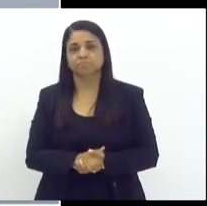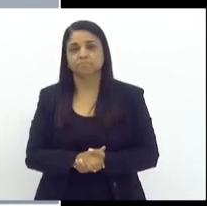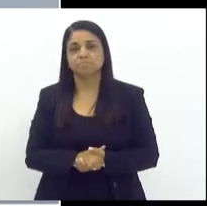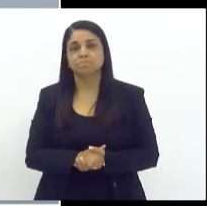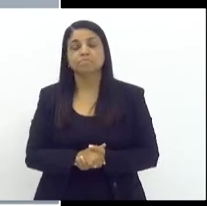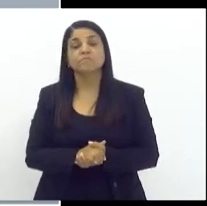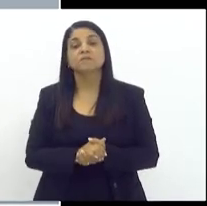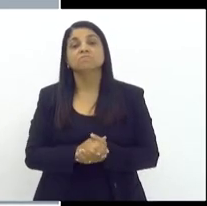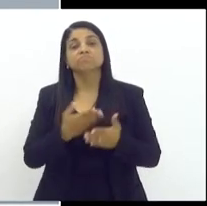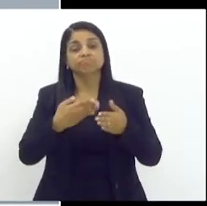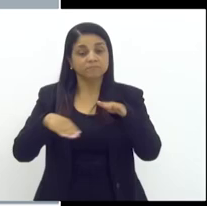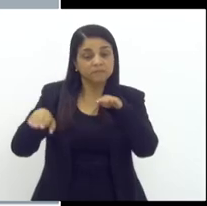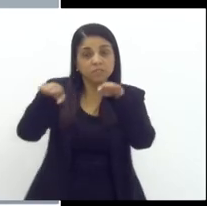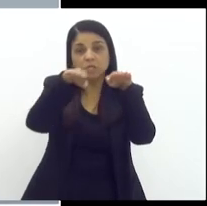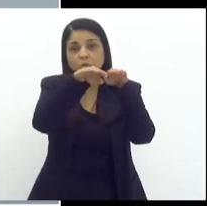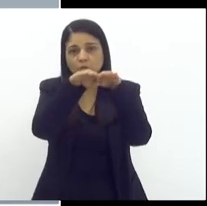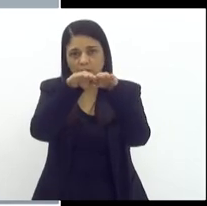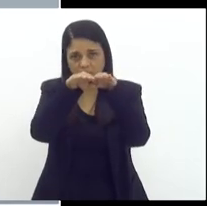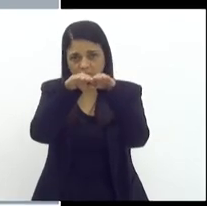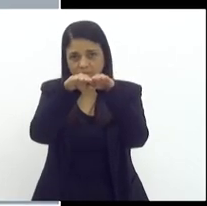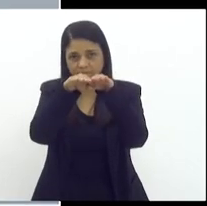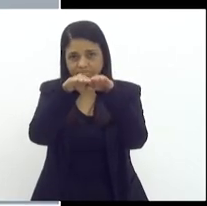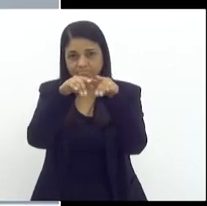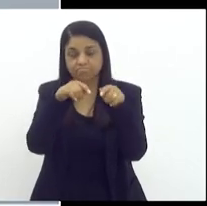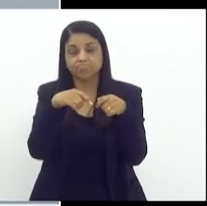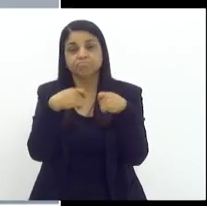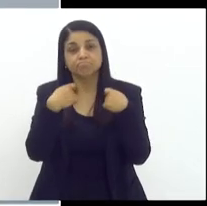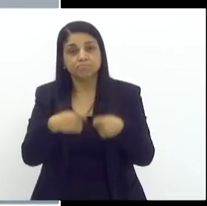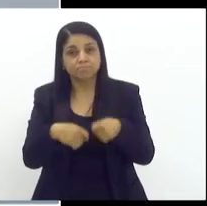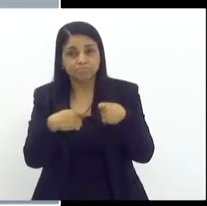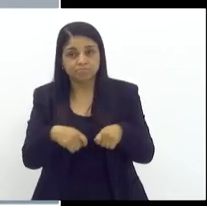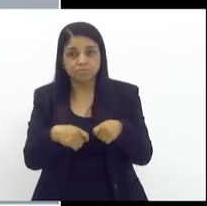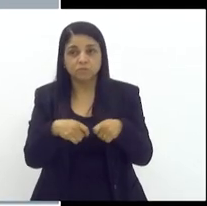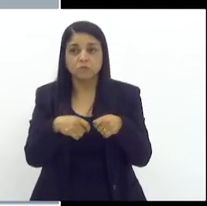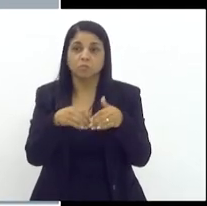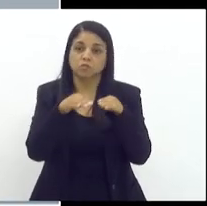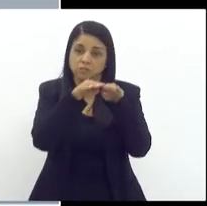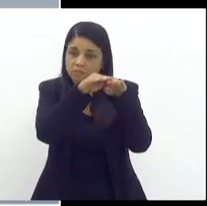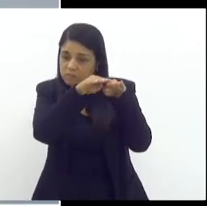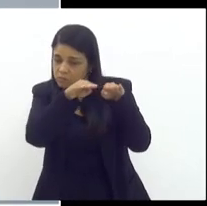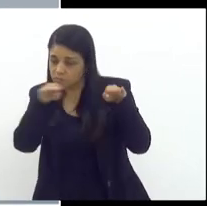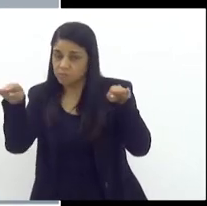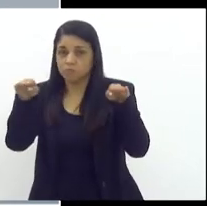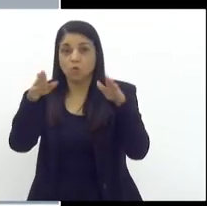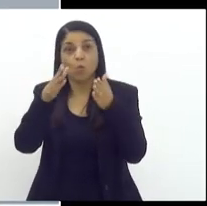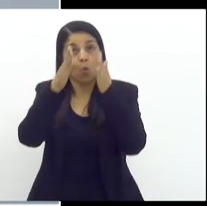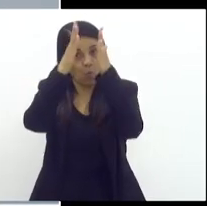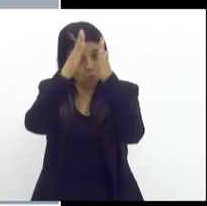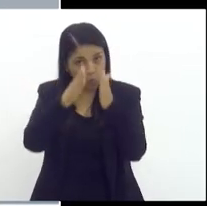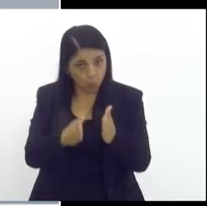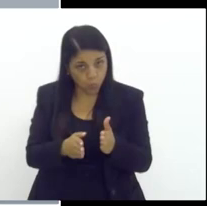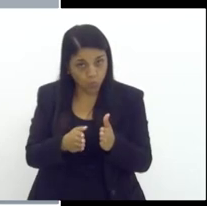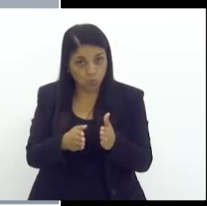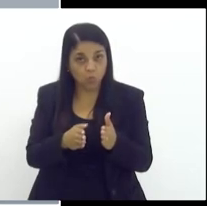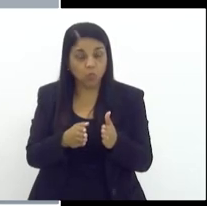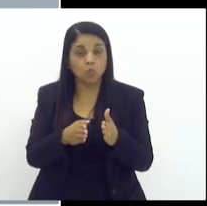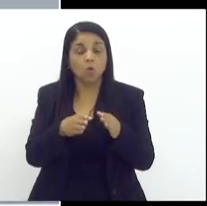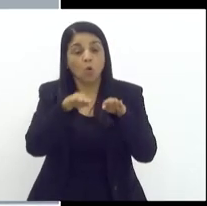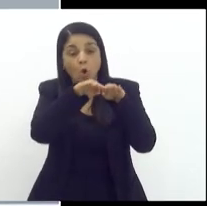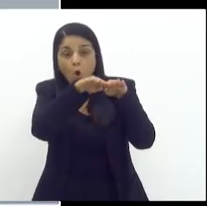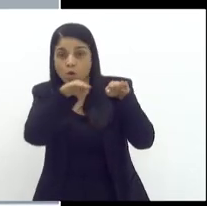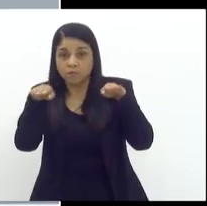princípio da Equidade é que idade pode ser horizontal e vertical A Entidade